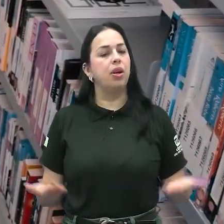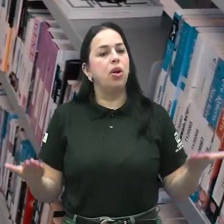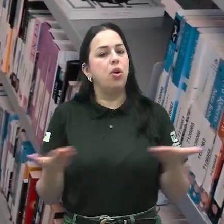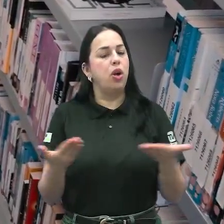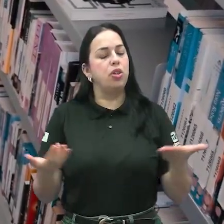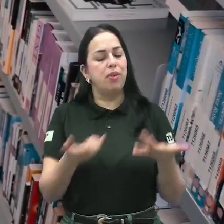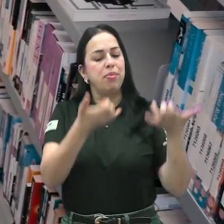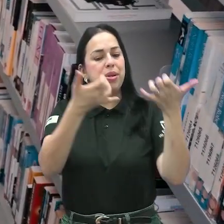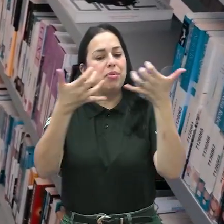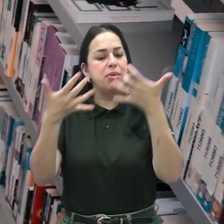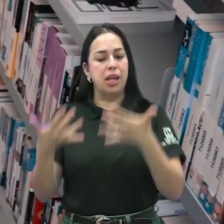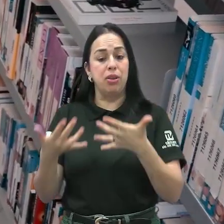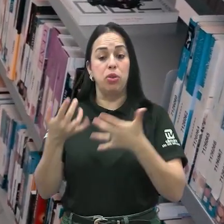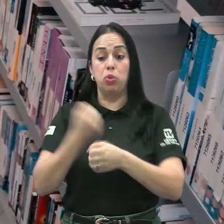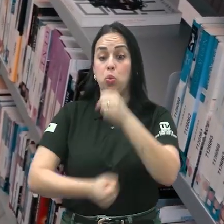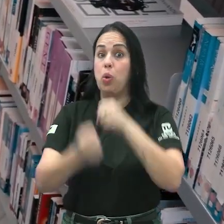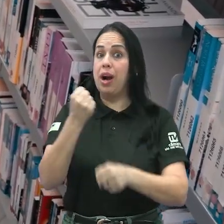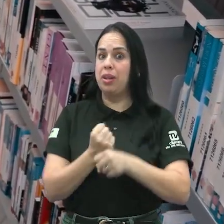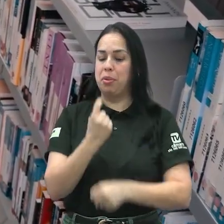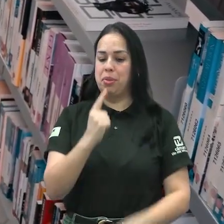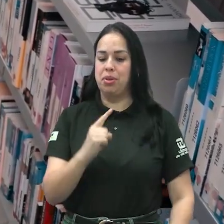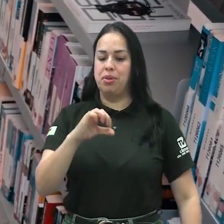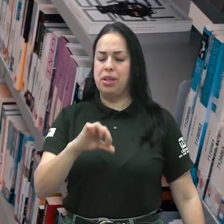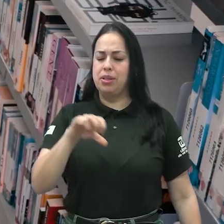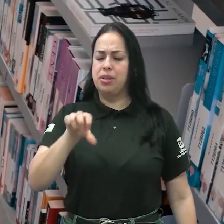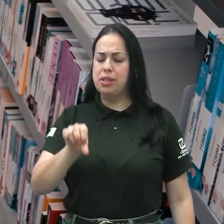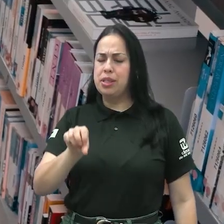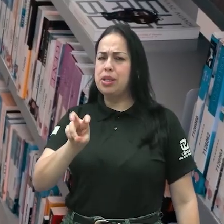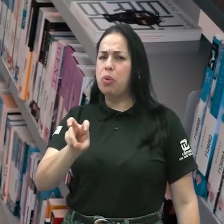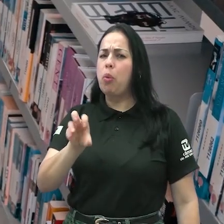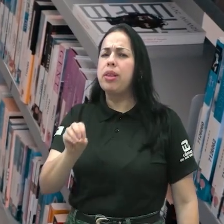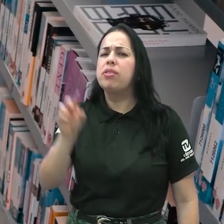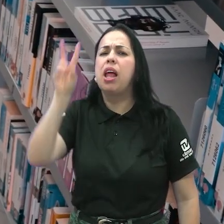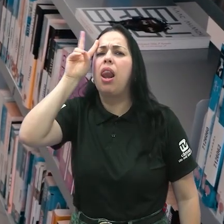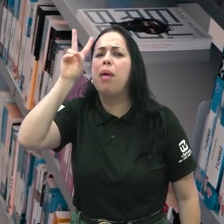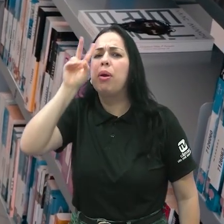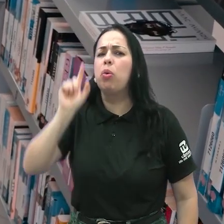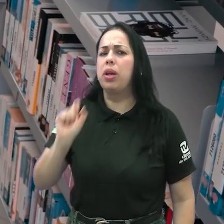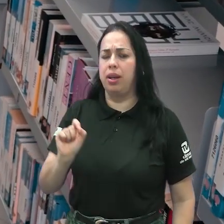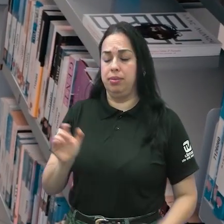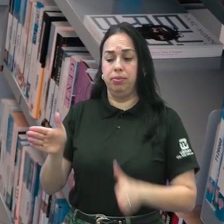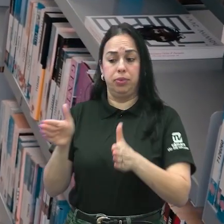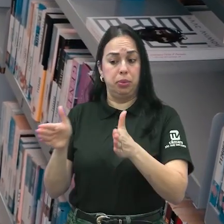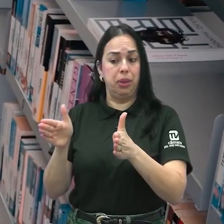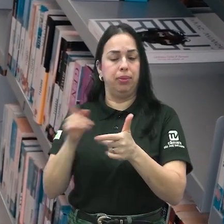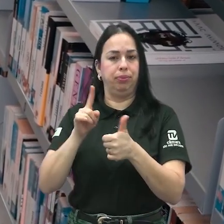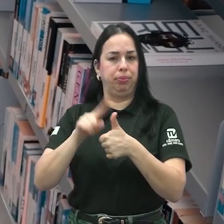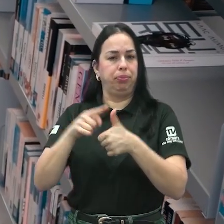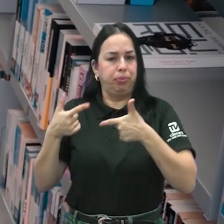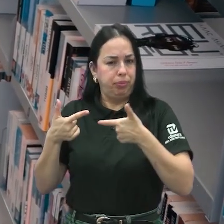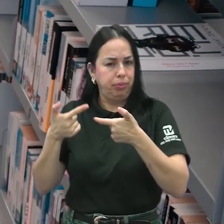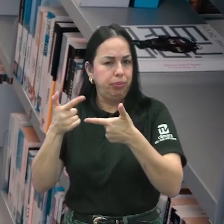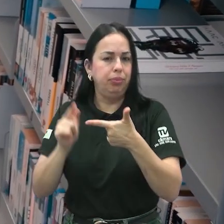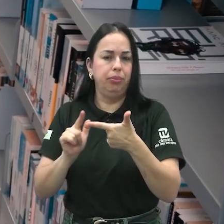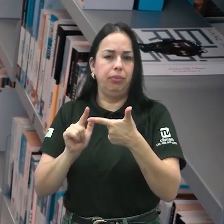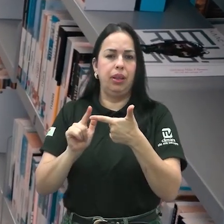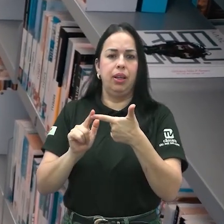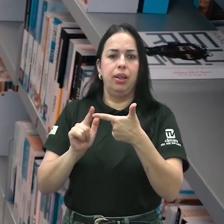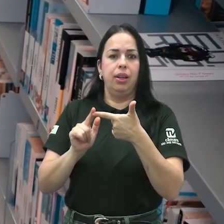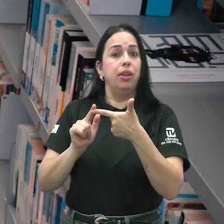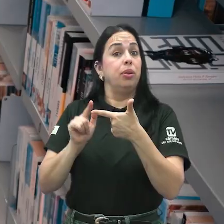gente falar um pouco a respeito de 1950, o que te vem à cabeça? Olha só, foi uma época de Guerra Fria,